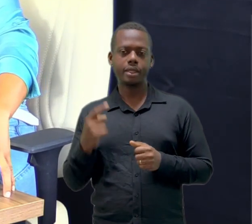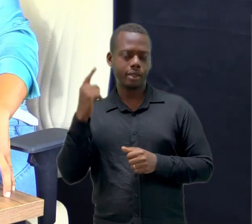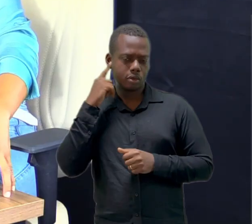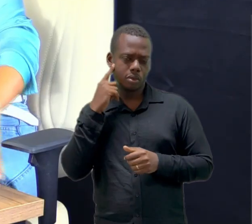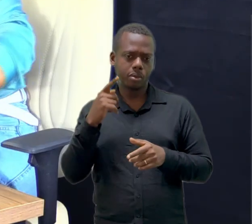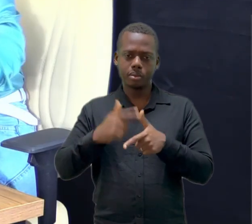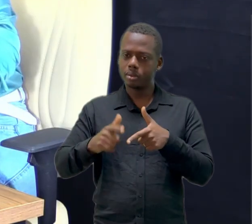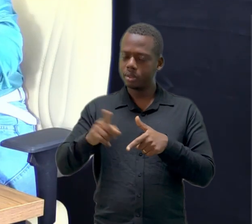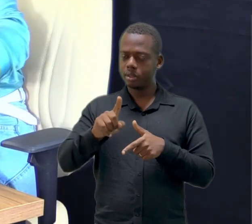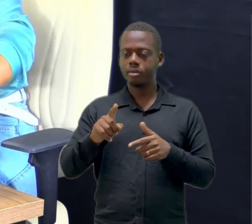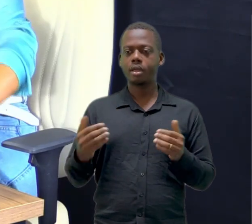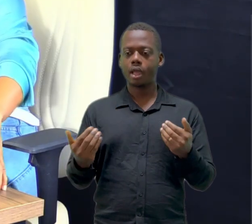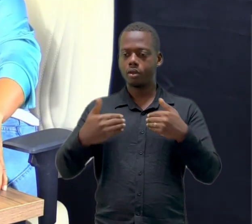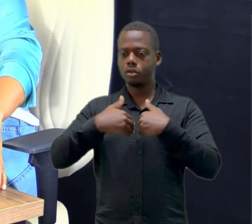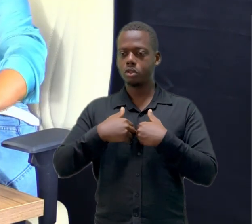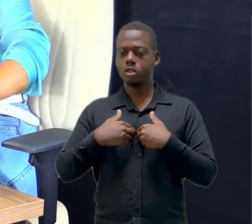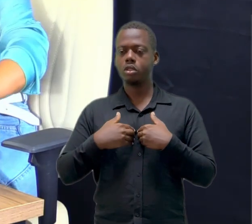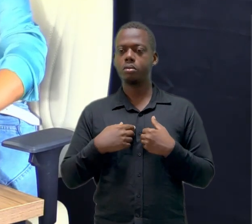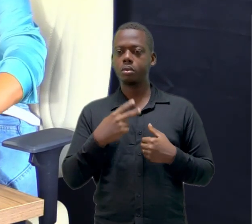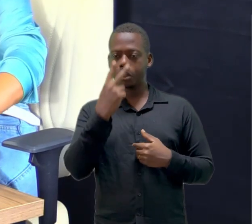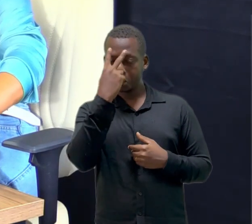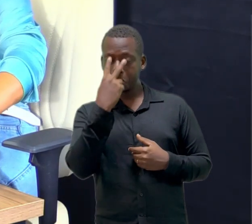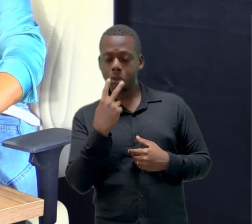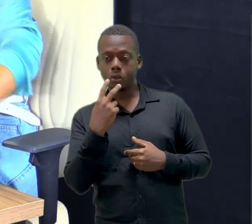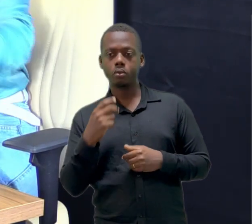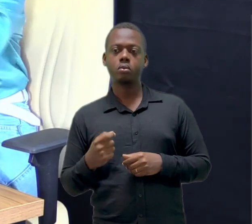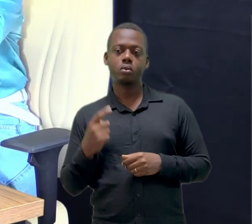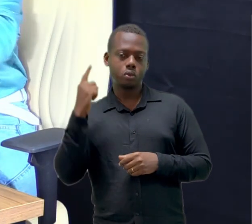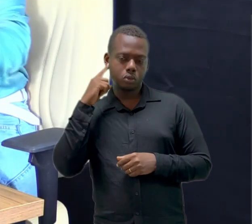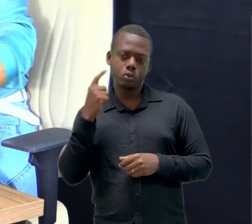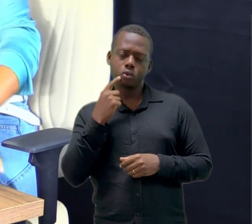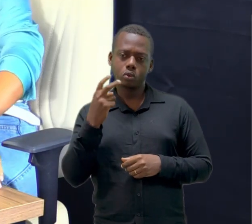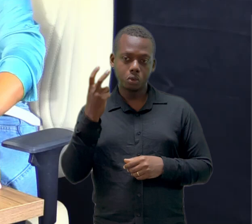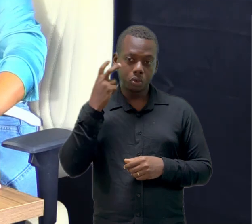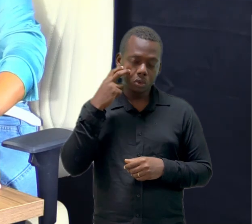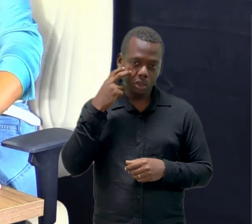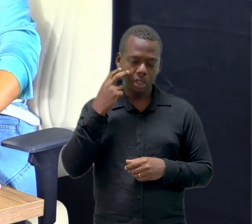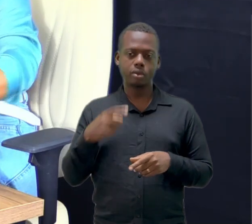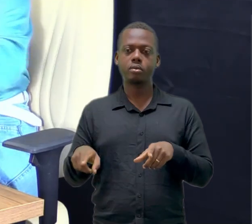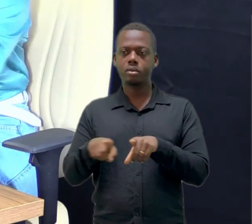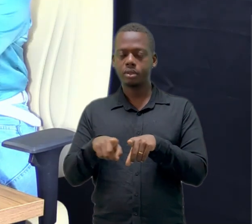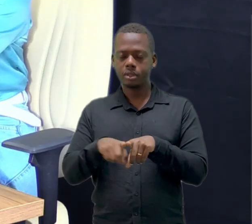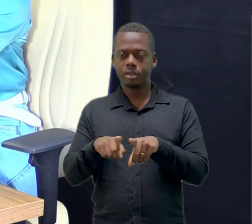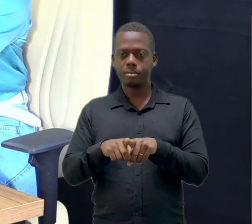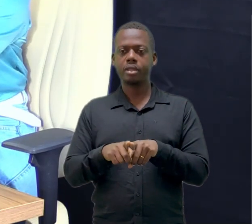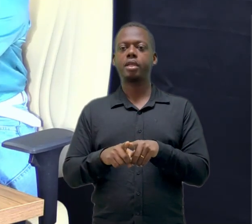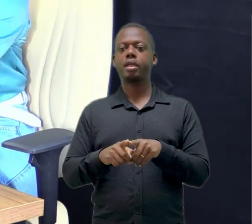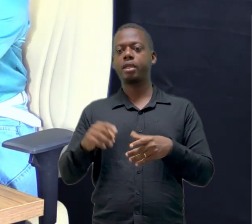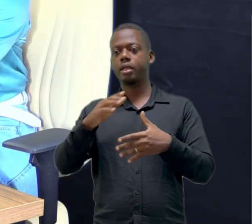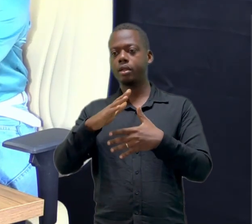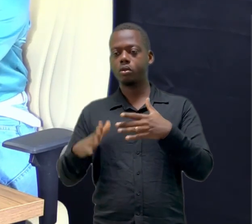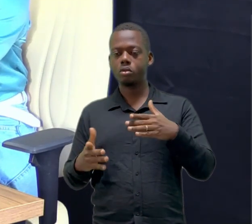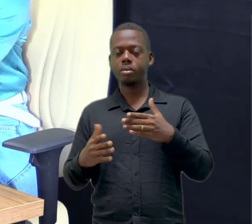si. Uhum. Ele tem autismo, ele tem a cegueira. Nós temos surdos cegos, que tem uma outra forma de se comunicar, que também usa Libras, mas a Libras